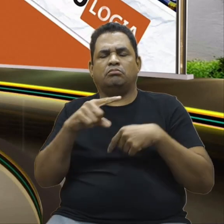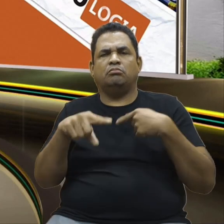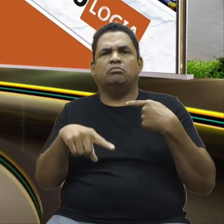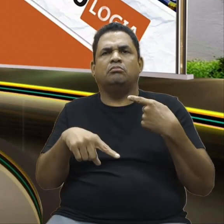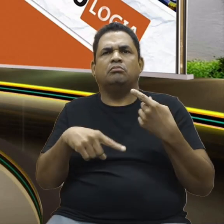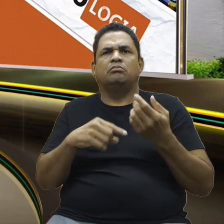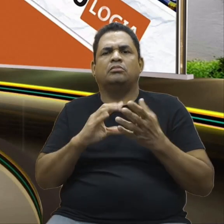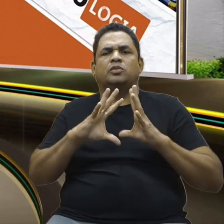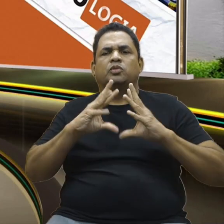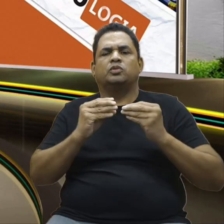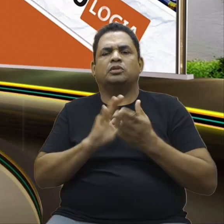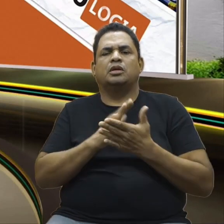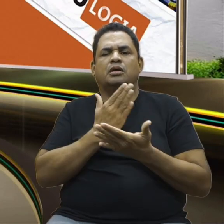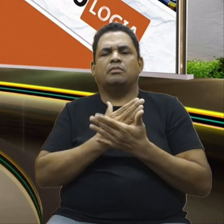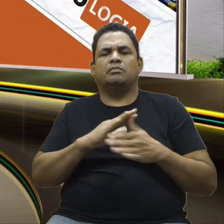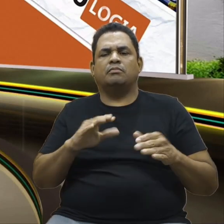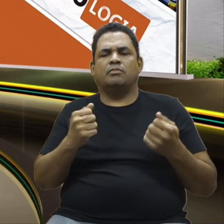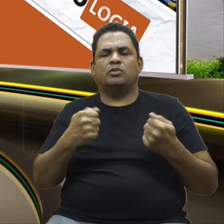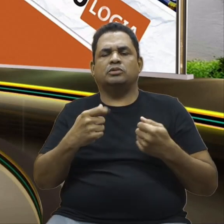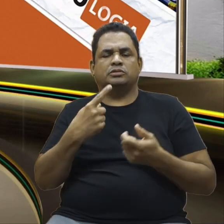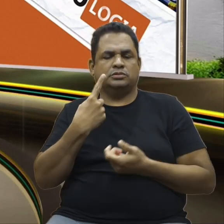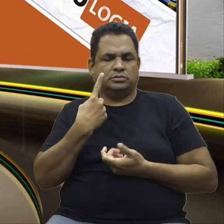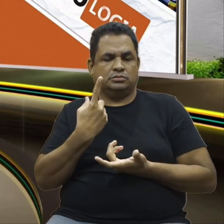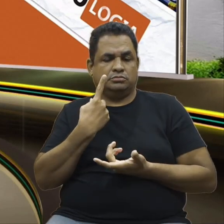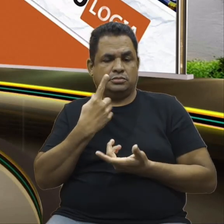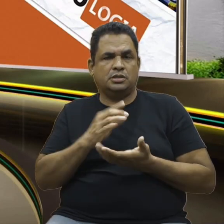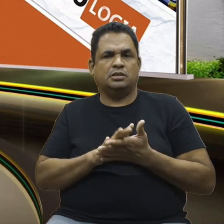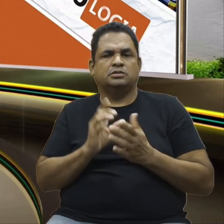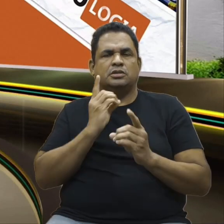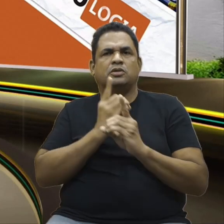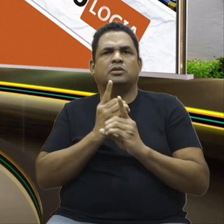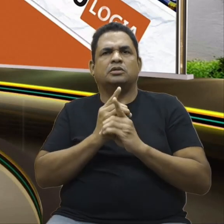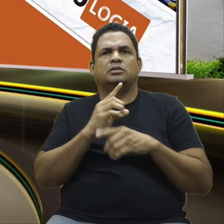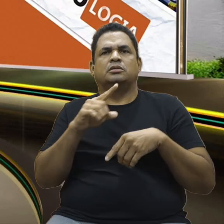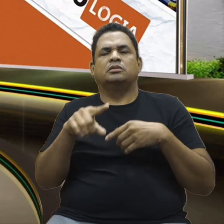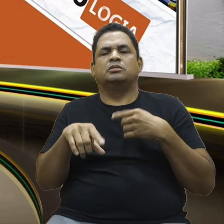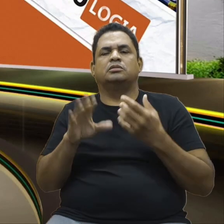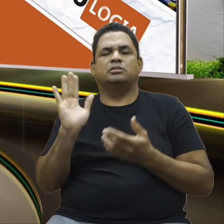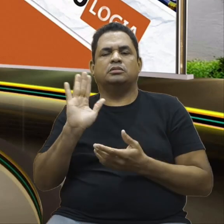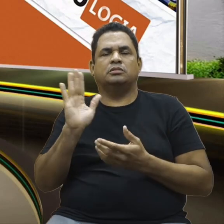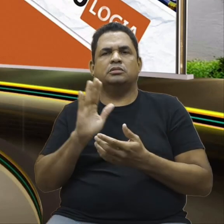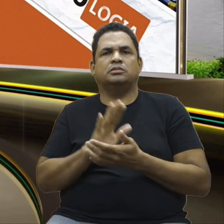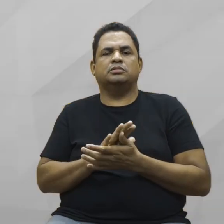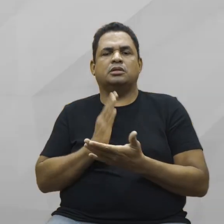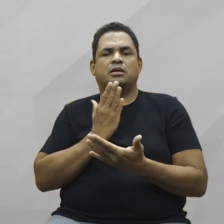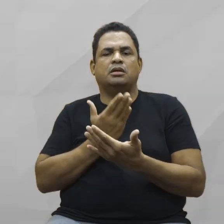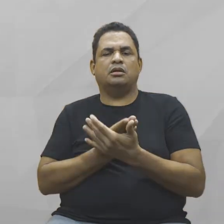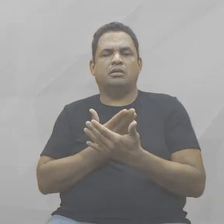tudo isso passar, a gente possa se ver e se encontrar, tá bom? Até mais e a aula continua.